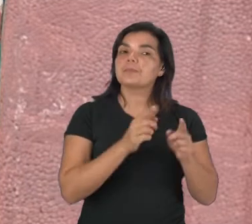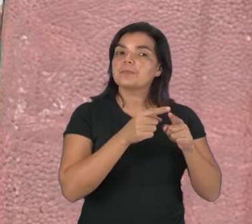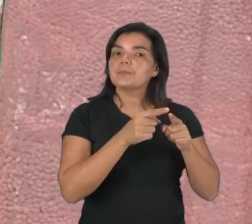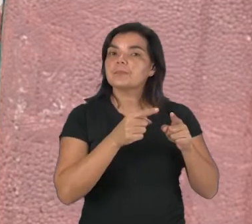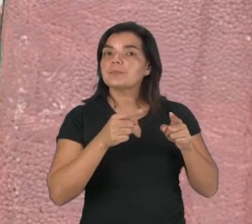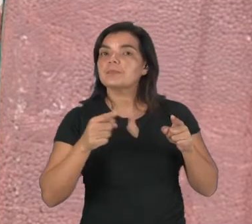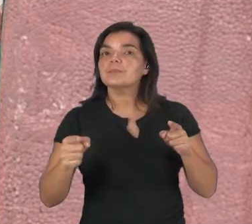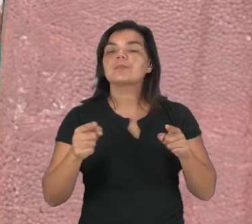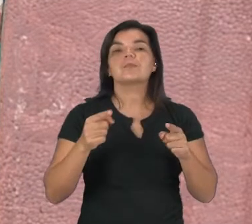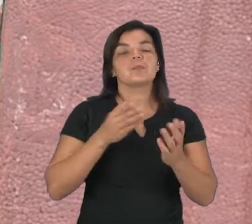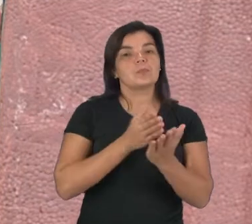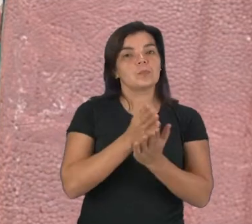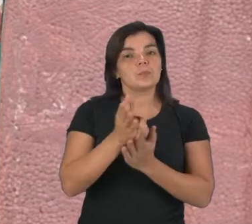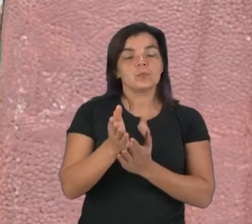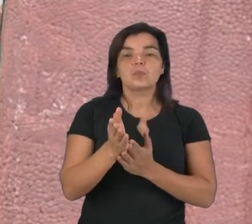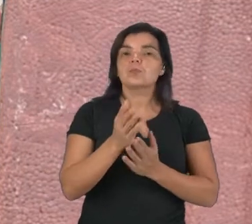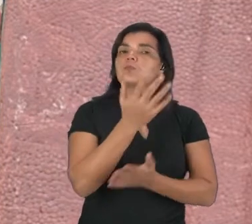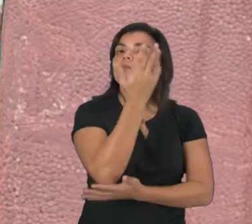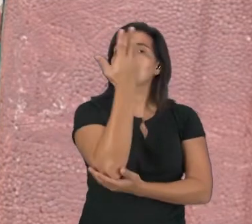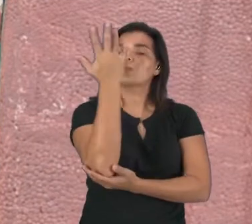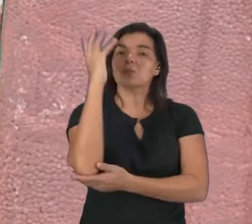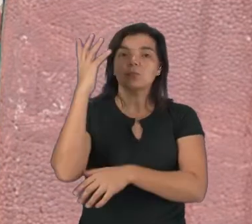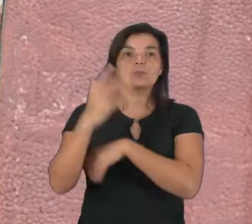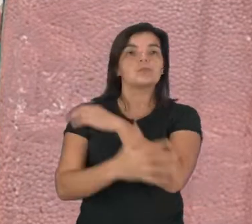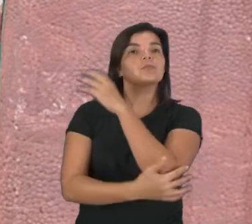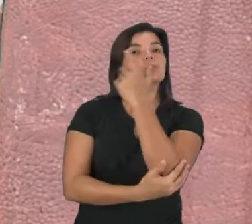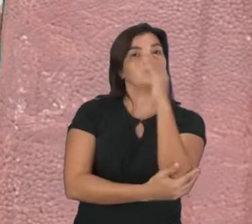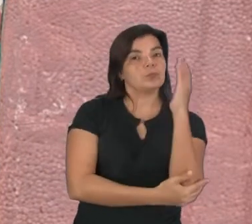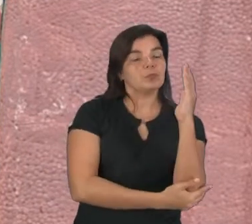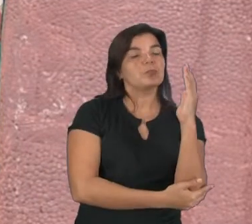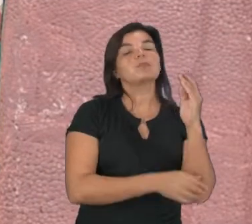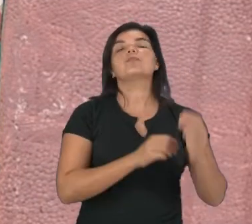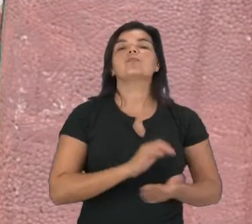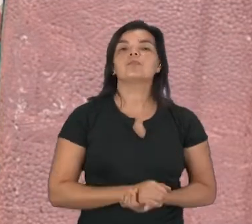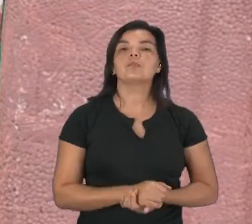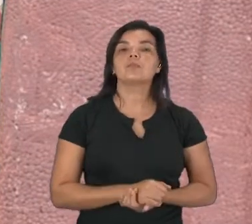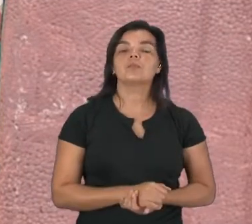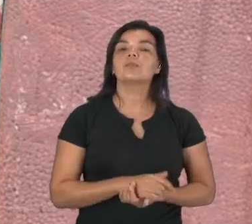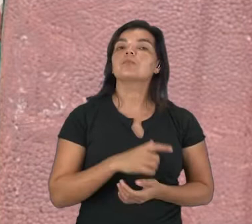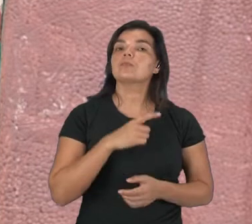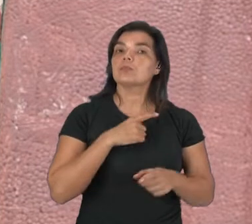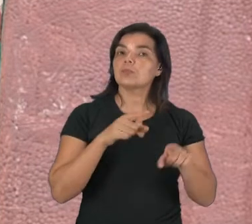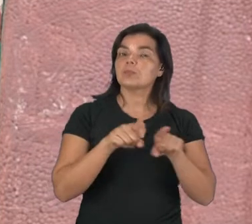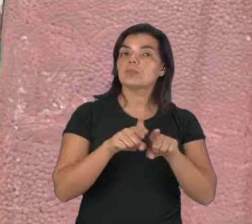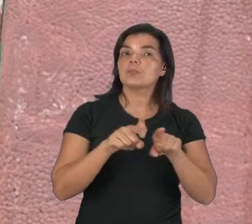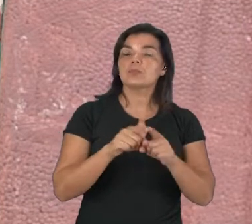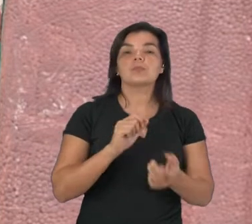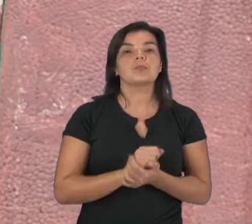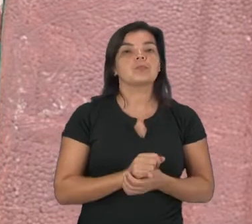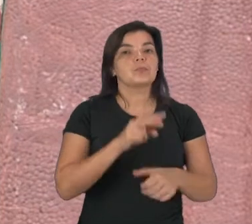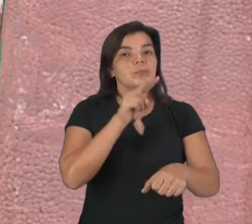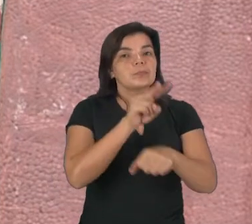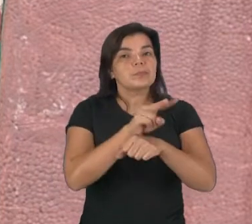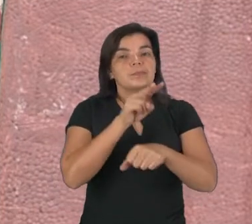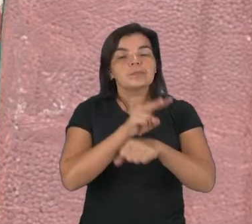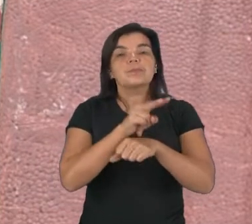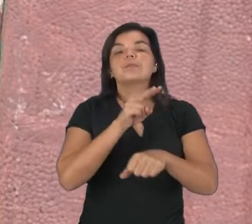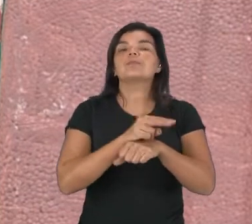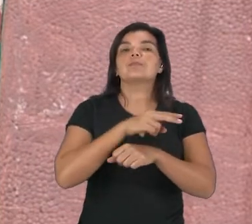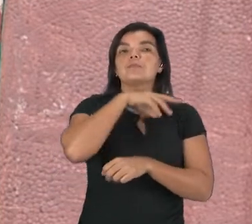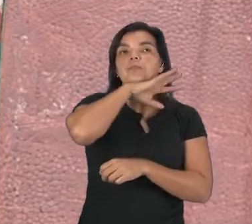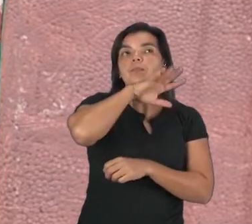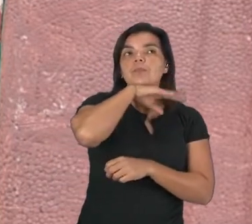o caminho tem poucas árvores, não é mesmo? É bem movimentado, tem criação de